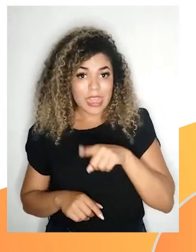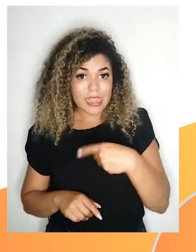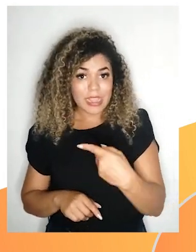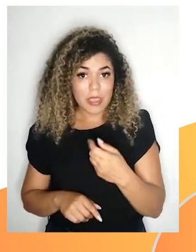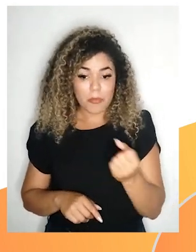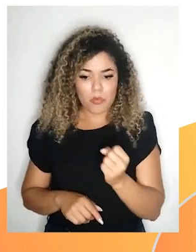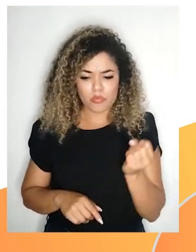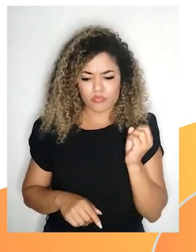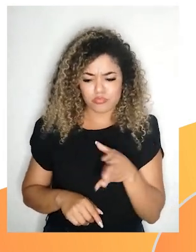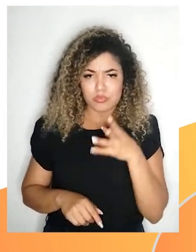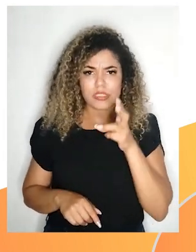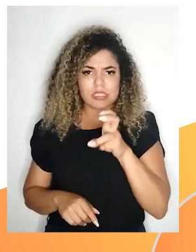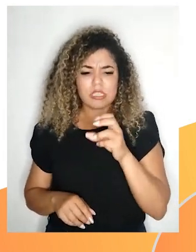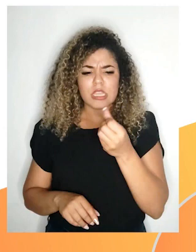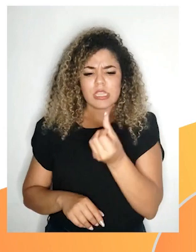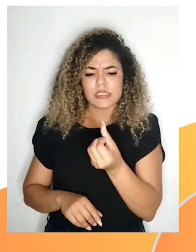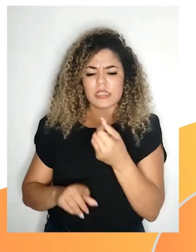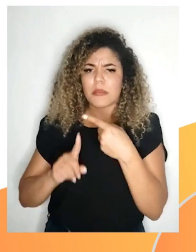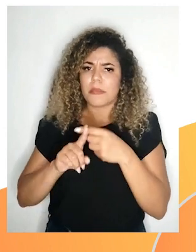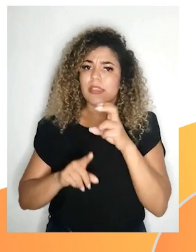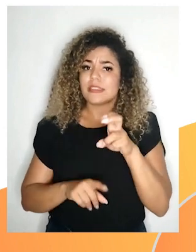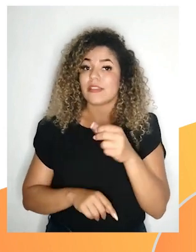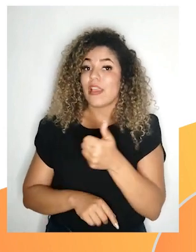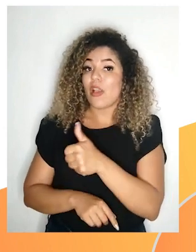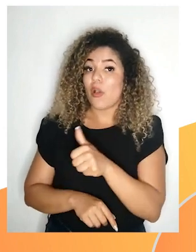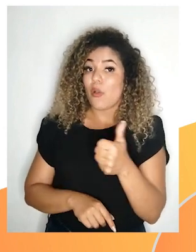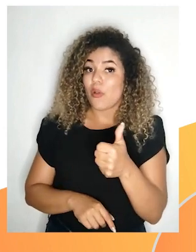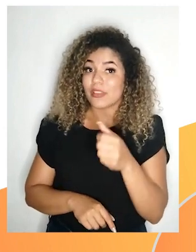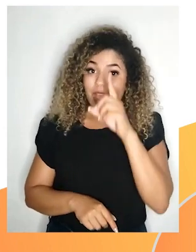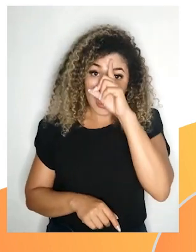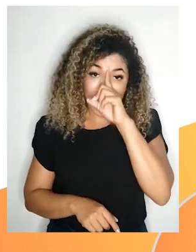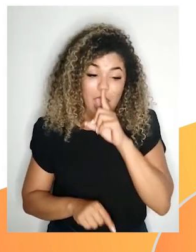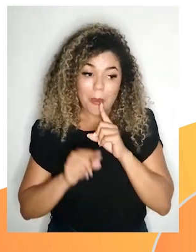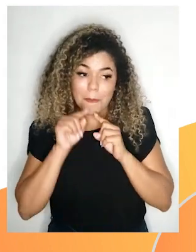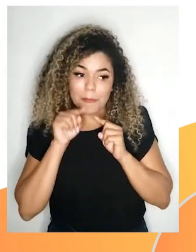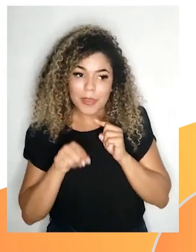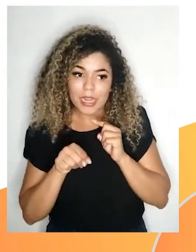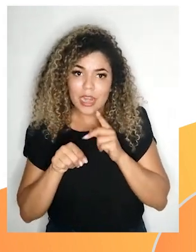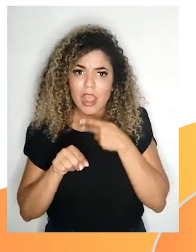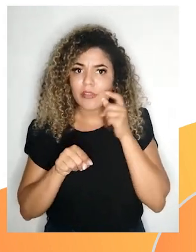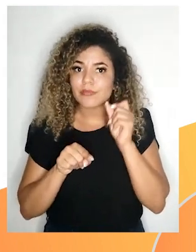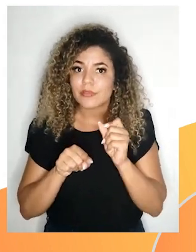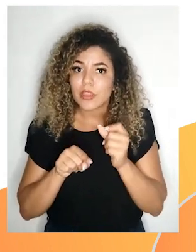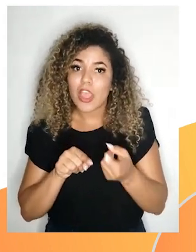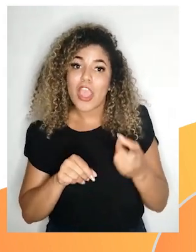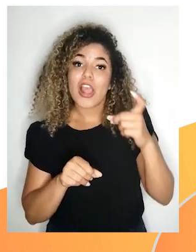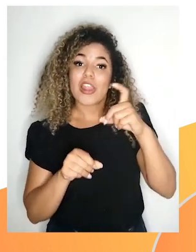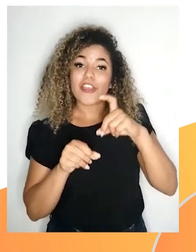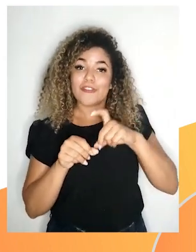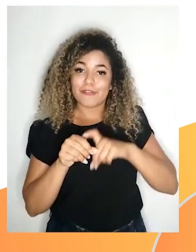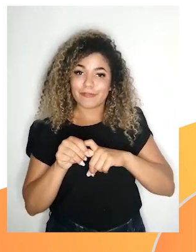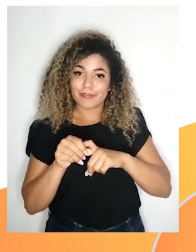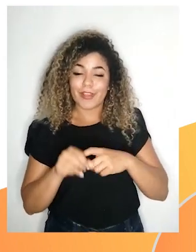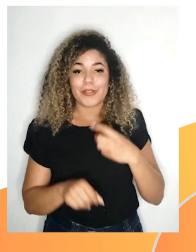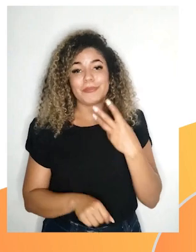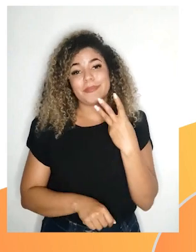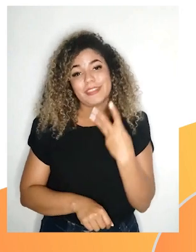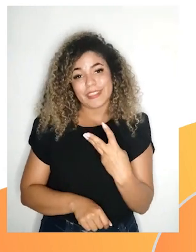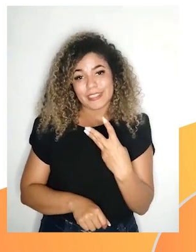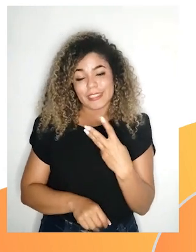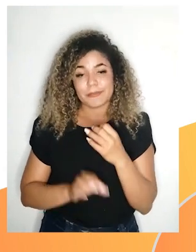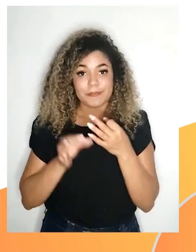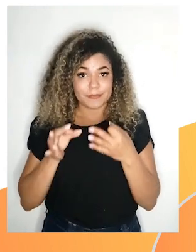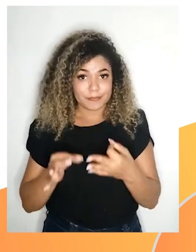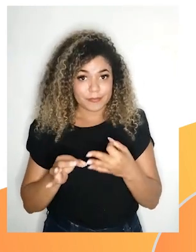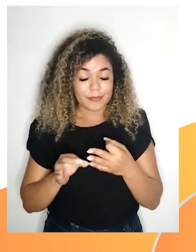tira 5, 6 mais 5 é 11, ele cai na casa amarela. E na casa amarela ele volta para a casa 3,